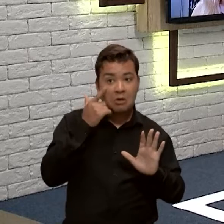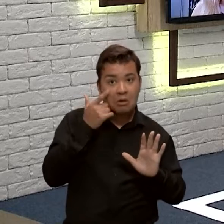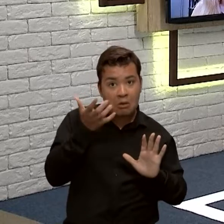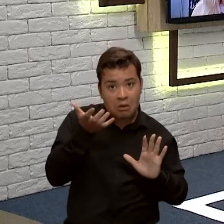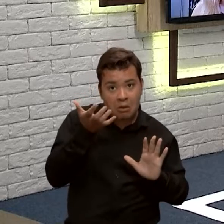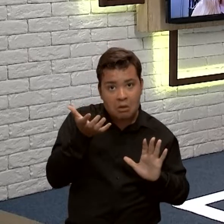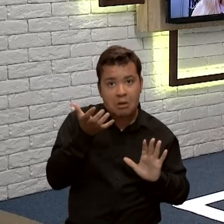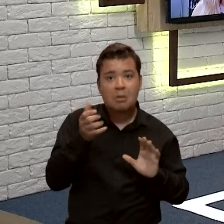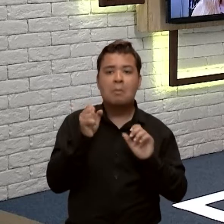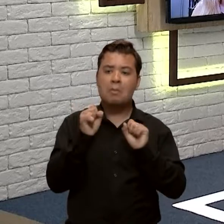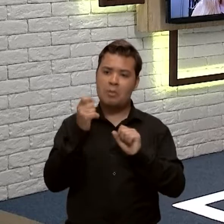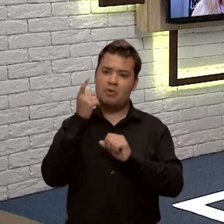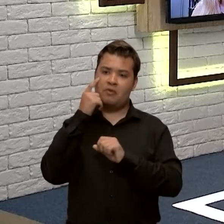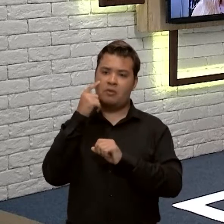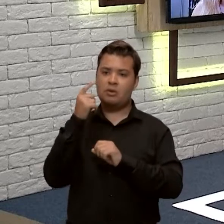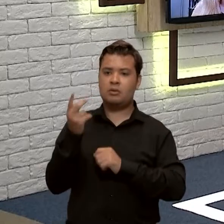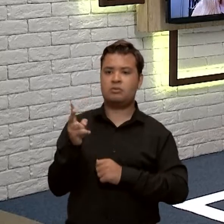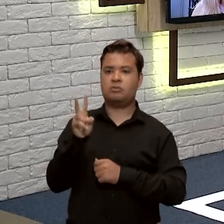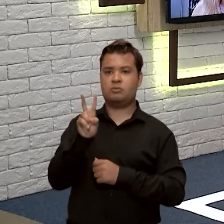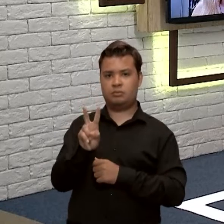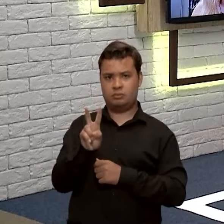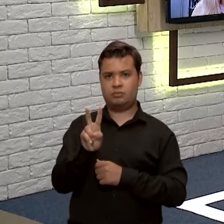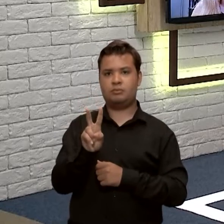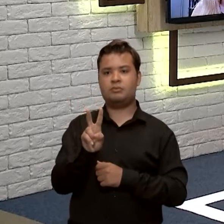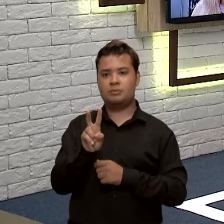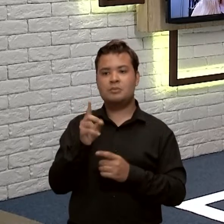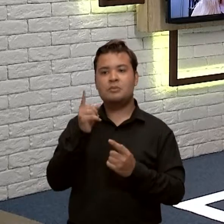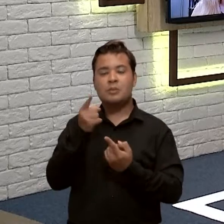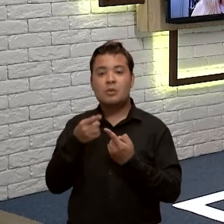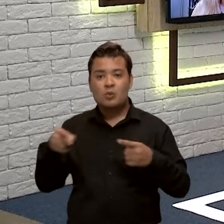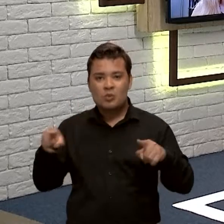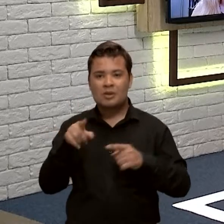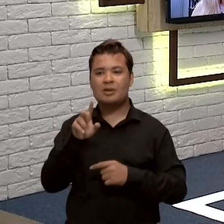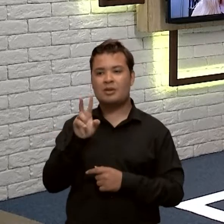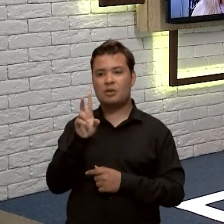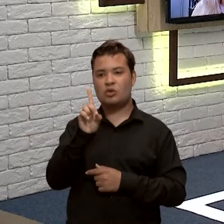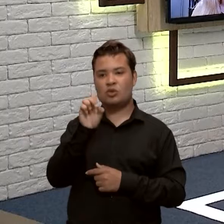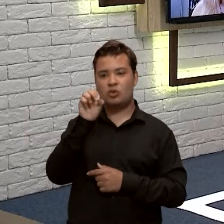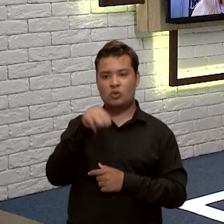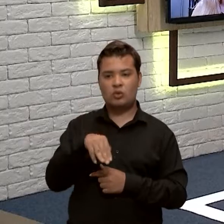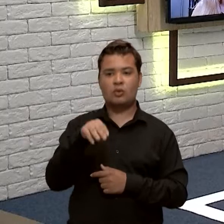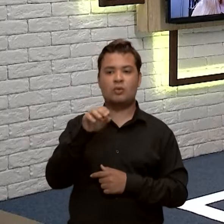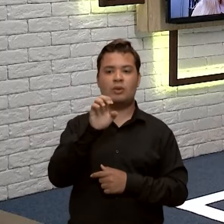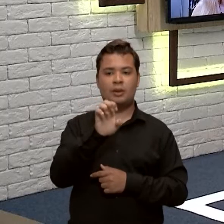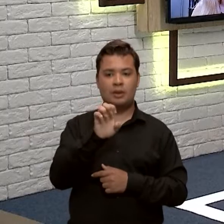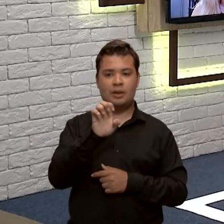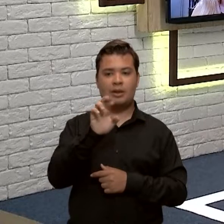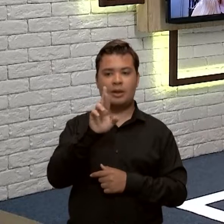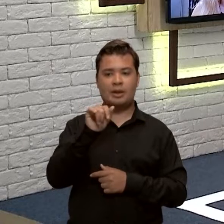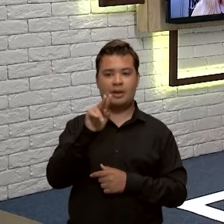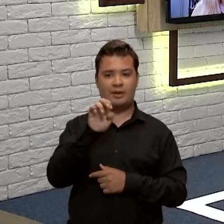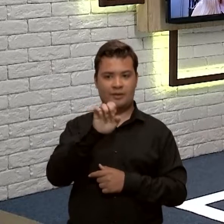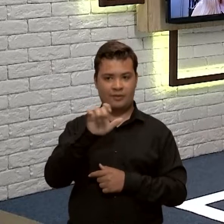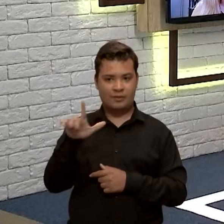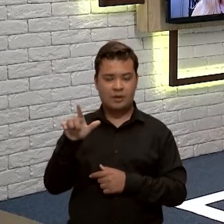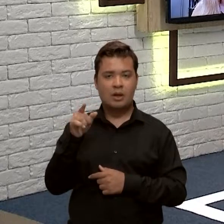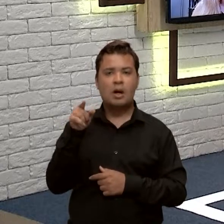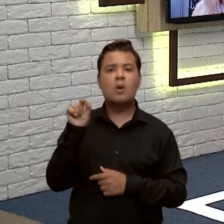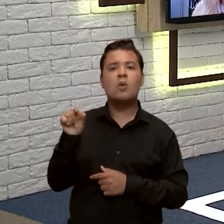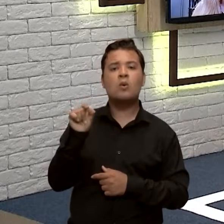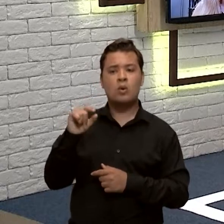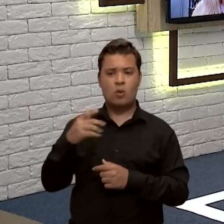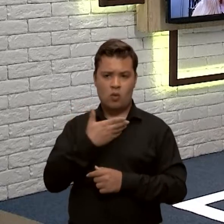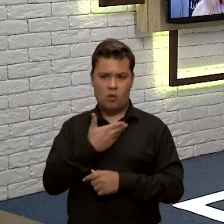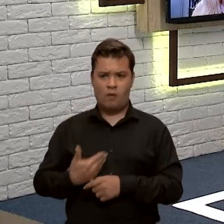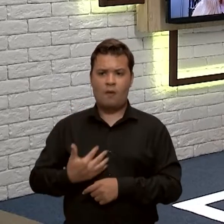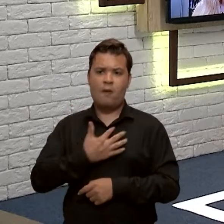a trajetória de uma dupla chamada Dom e Ravel, né, que cantavam as glórias do governo